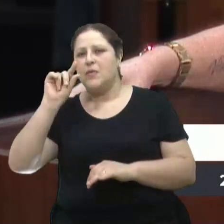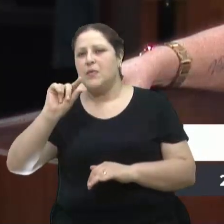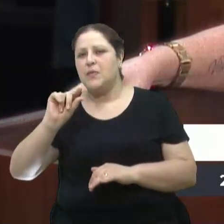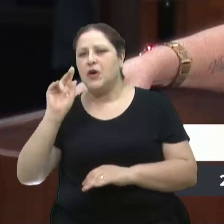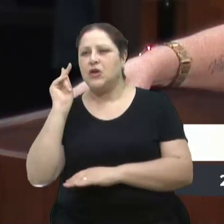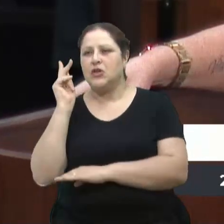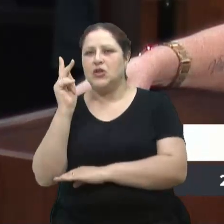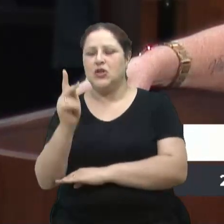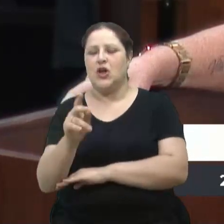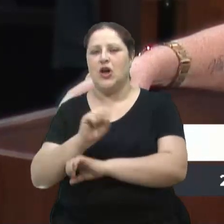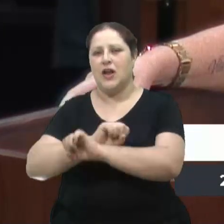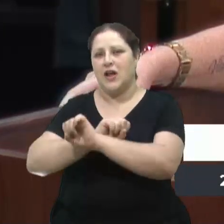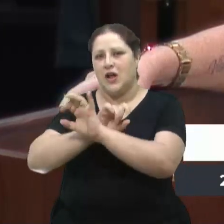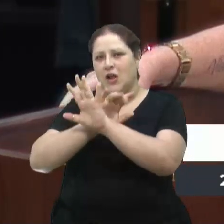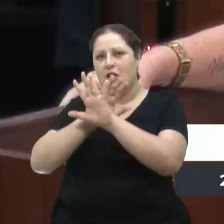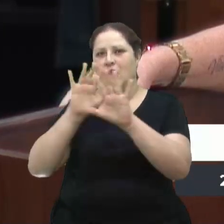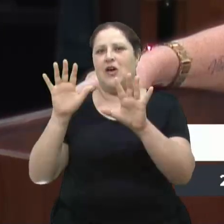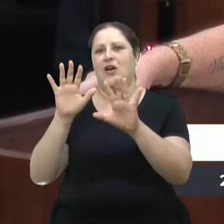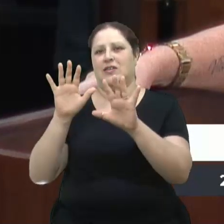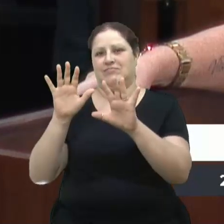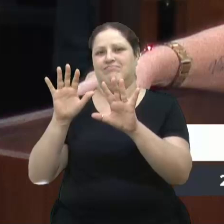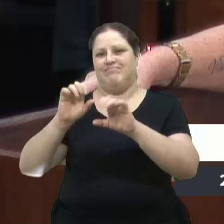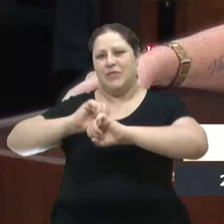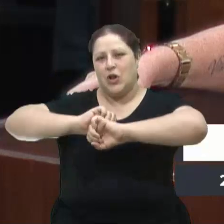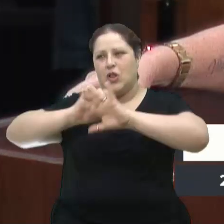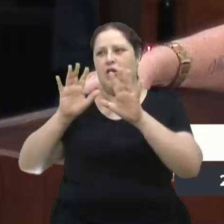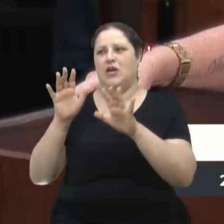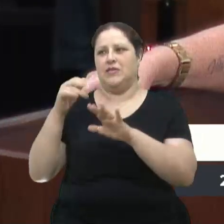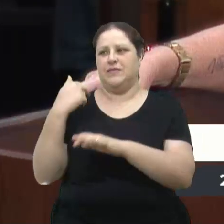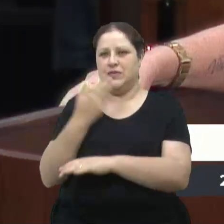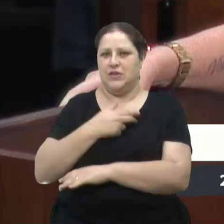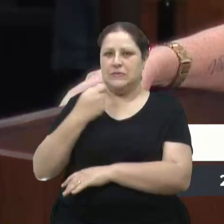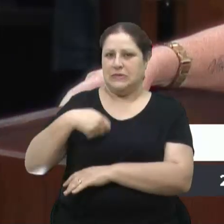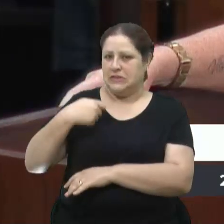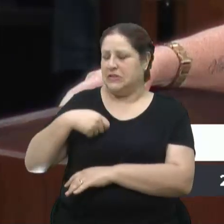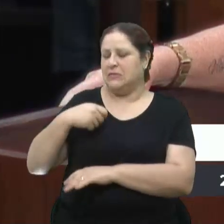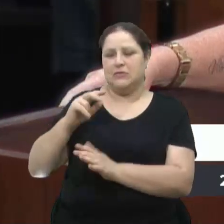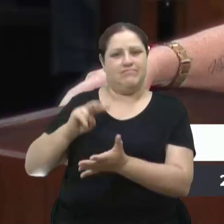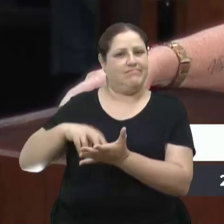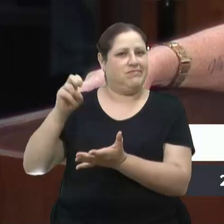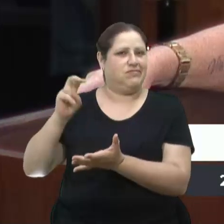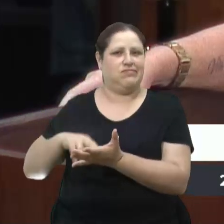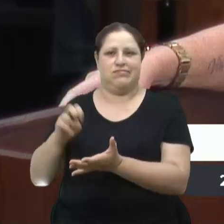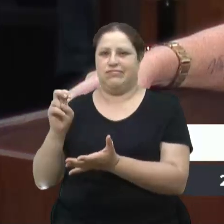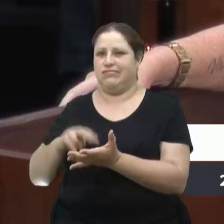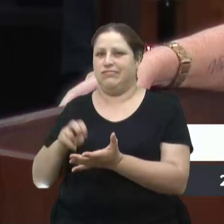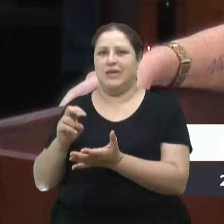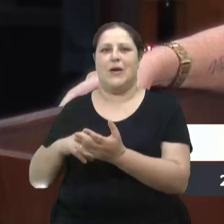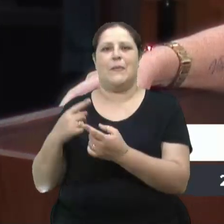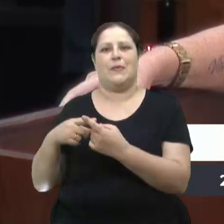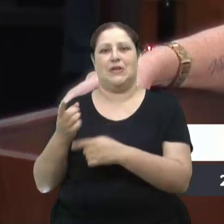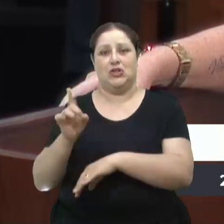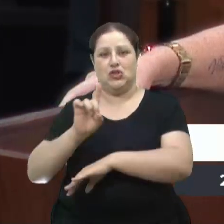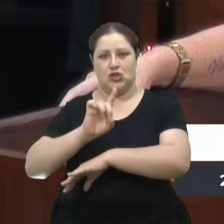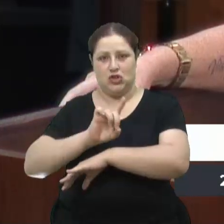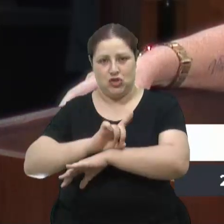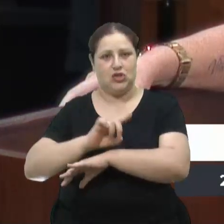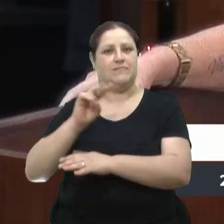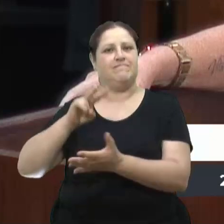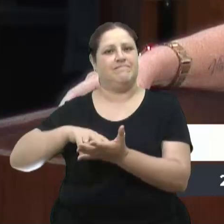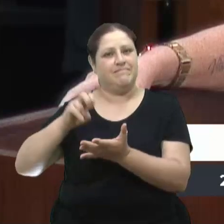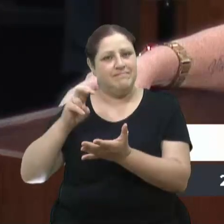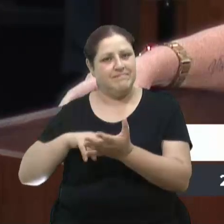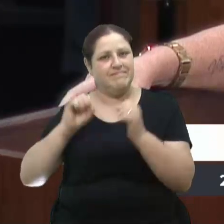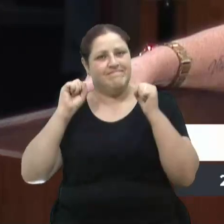as glórias que nós precisamos também comemorar, porque é um dia de comemorar